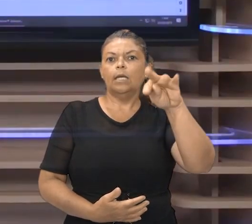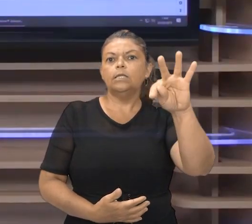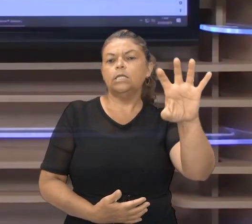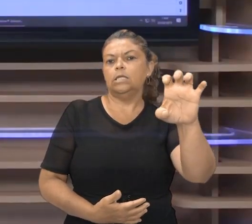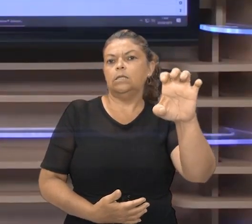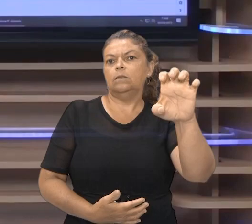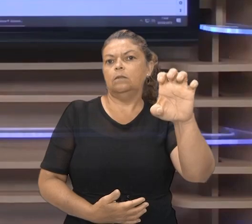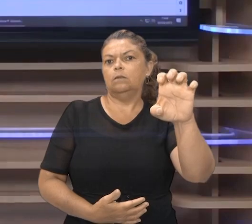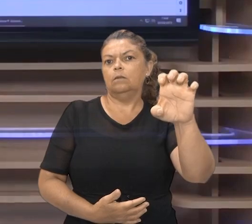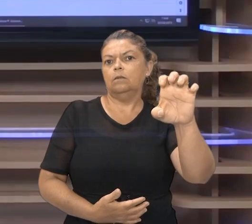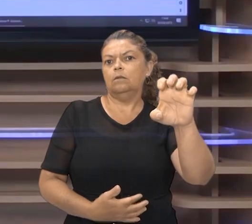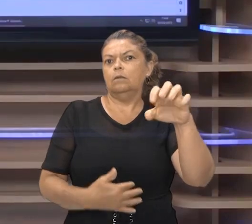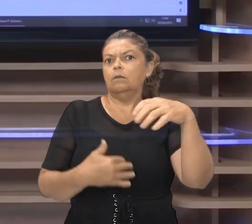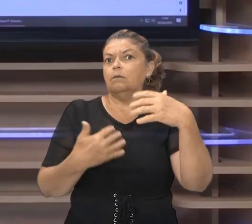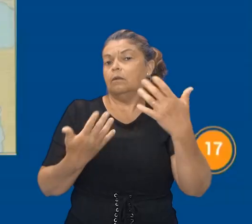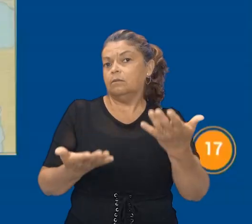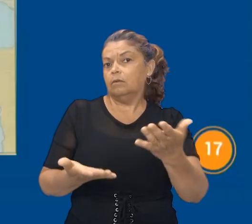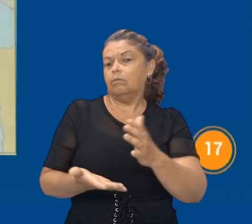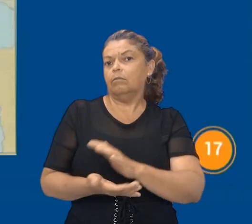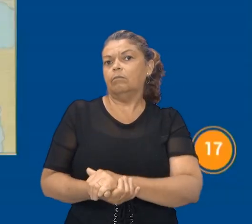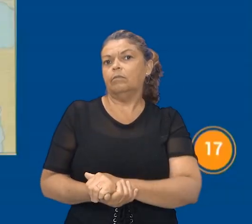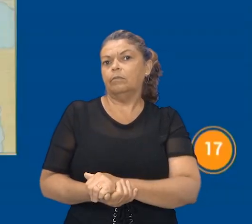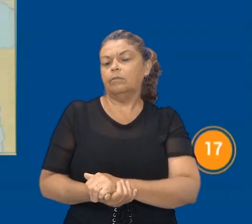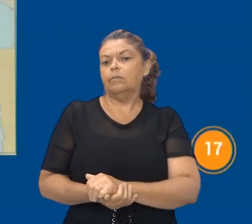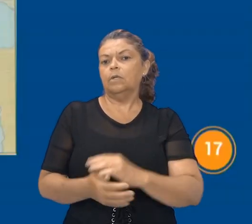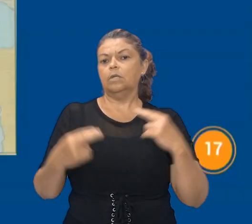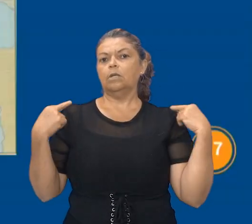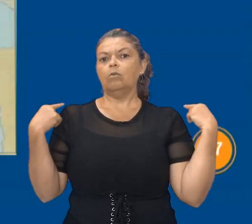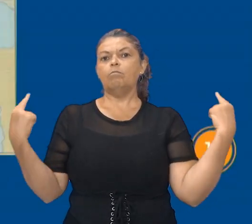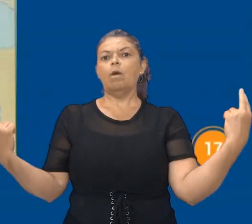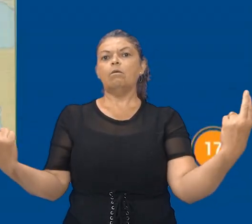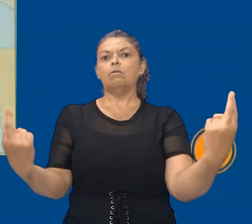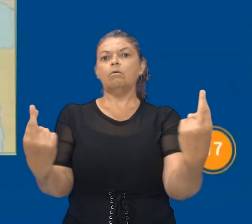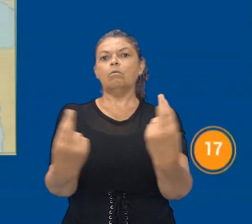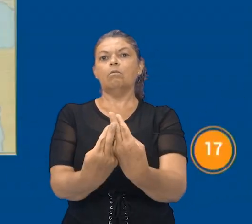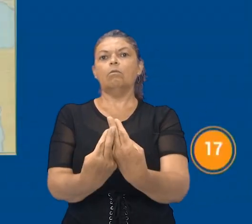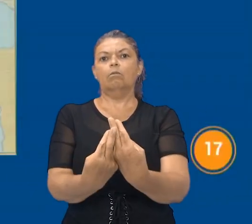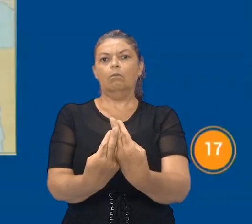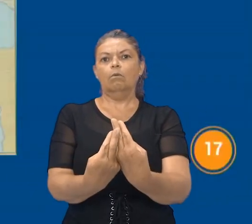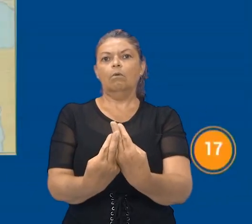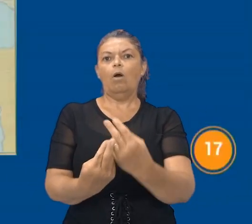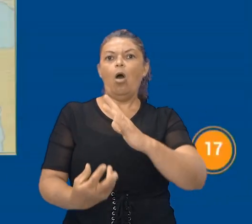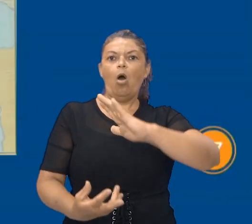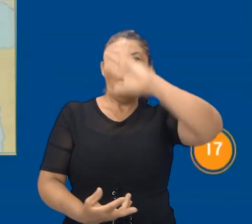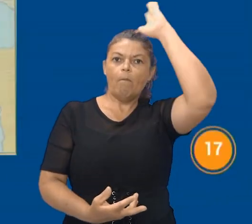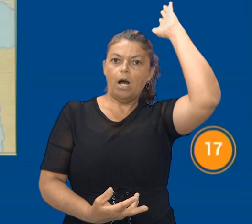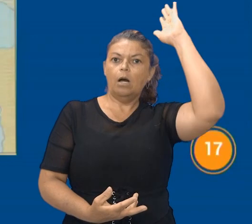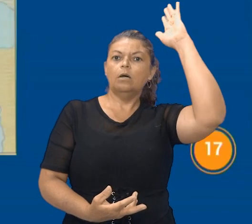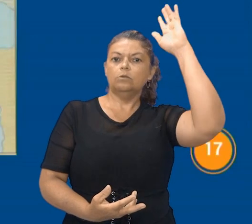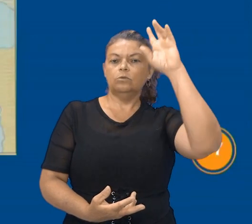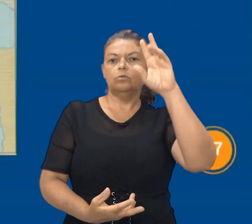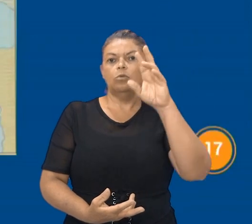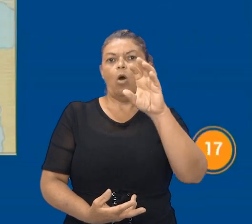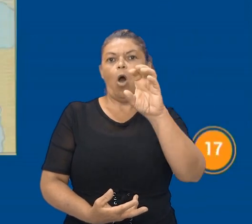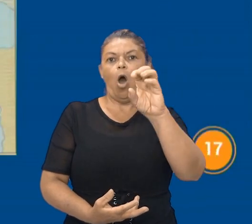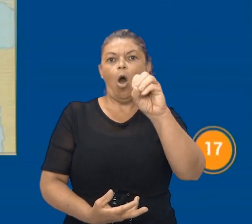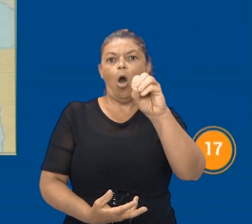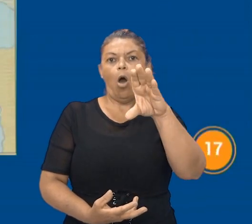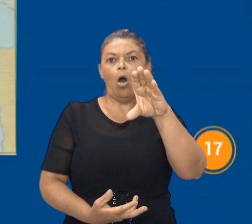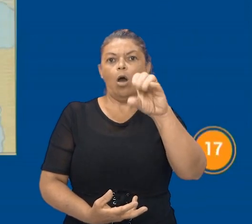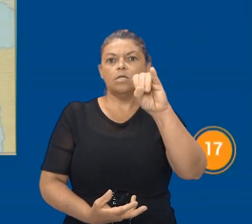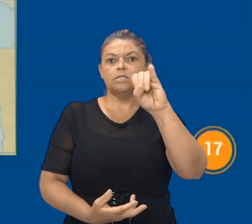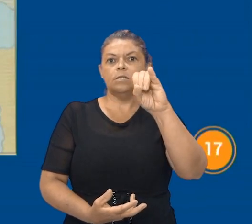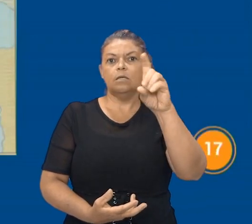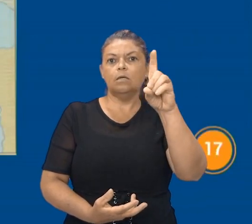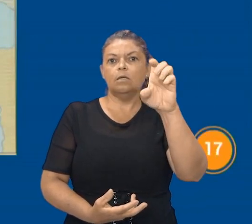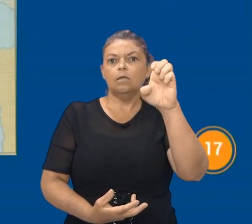vão desagregar, é o Império Romano do Ocidente. Aqui, essa linha, para